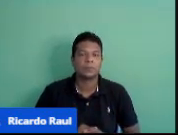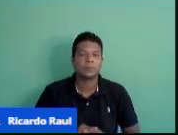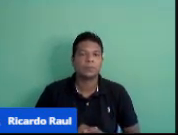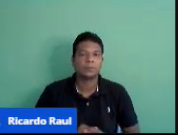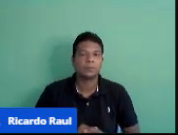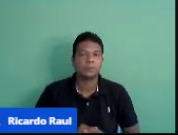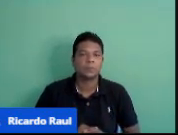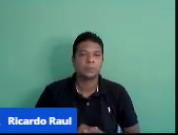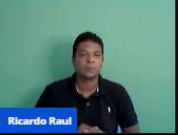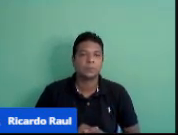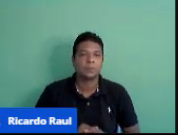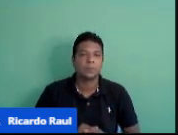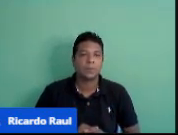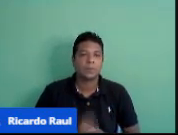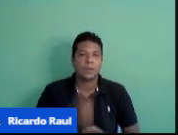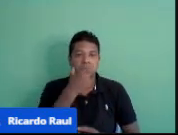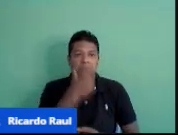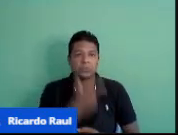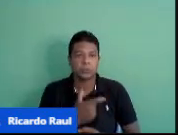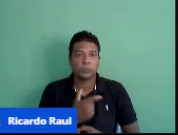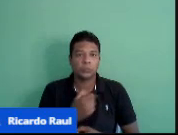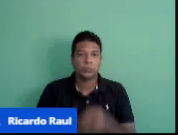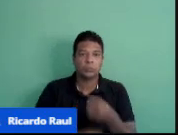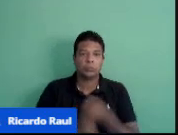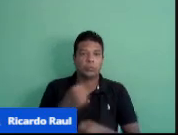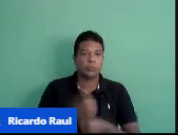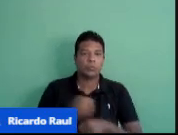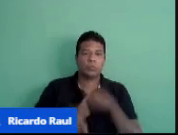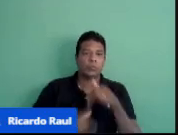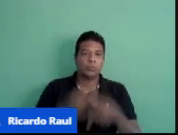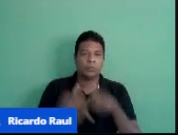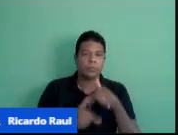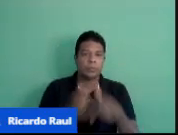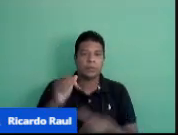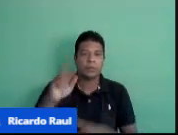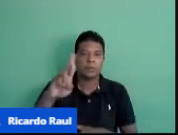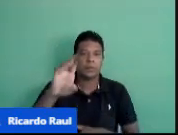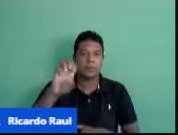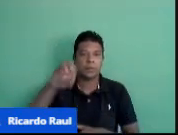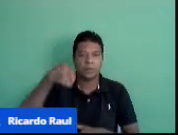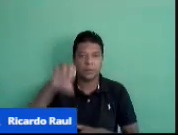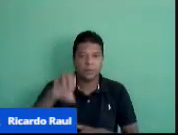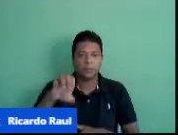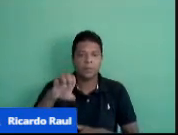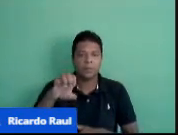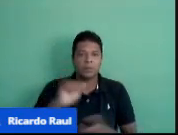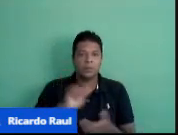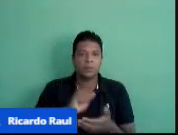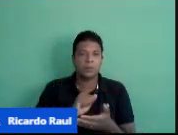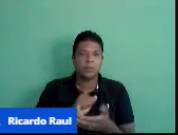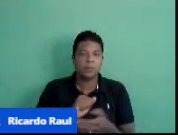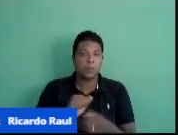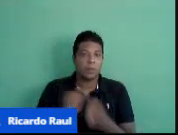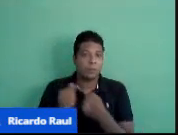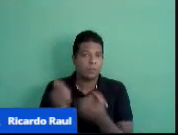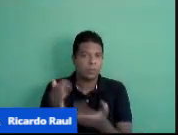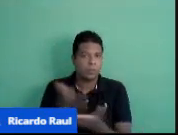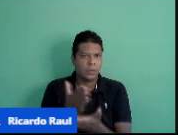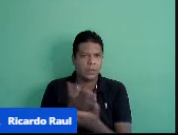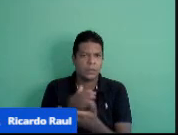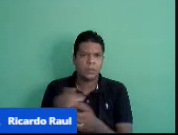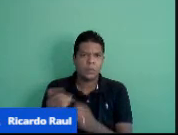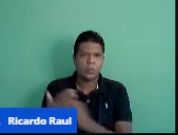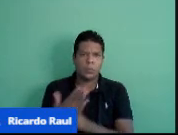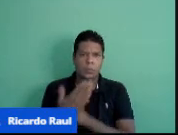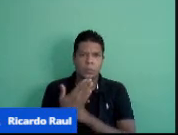Bom, no meu caso, como ano passado eu não trabalhei na REME, o caderno me ajudou bastante, ele me deu um norte para poder estar trabalhando